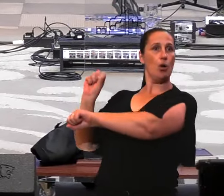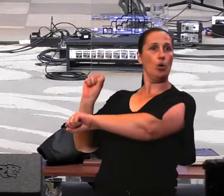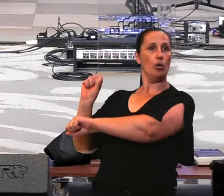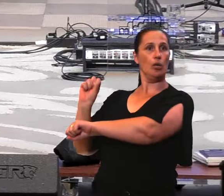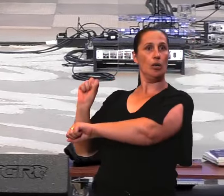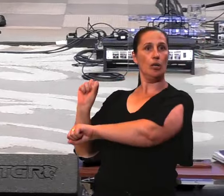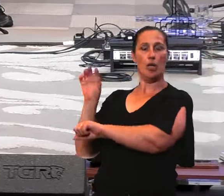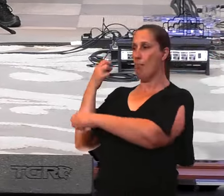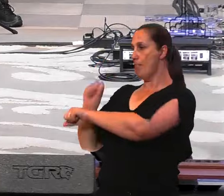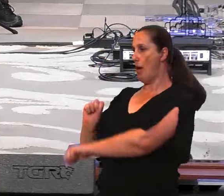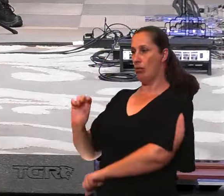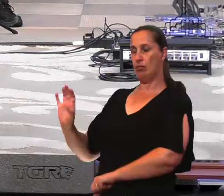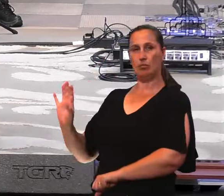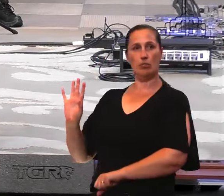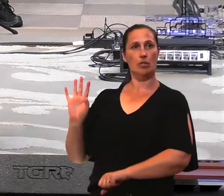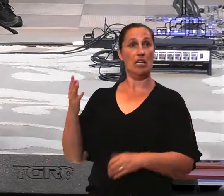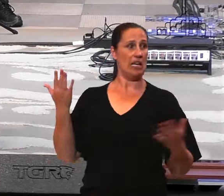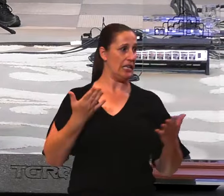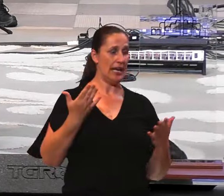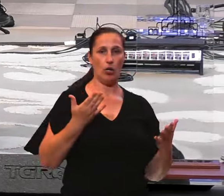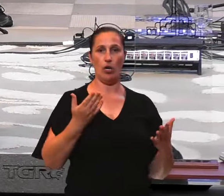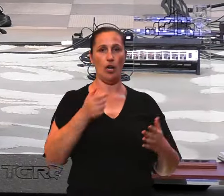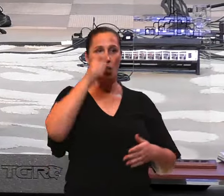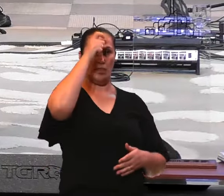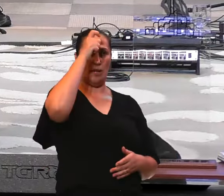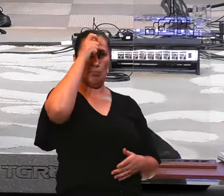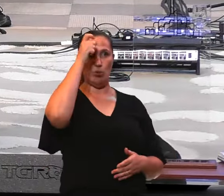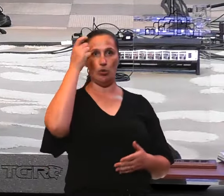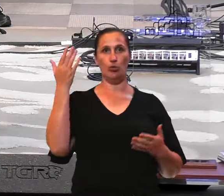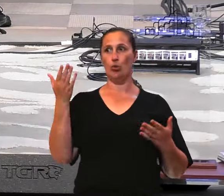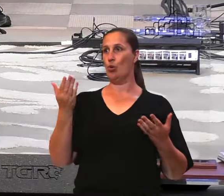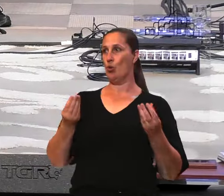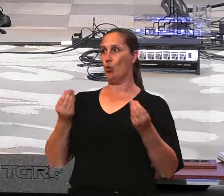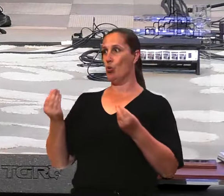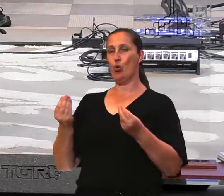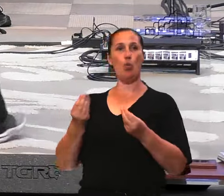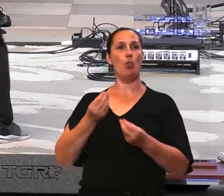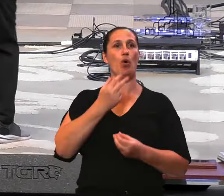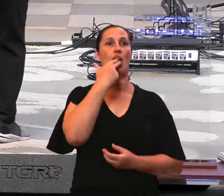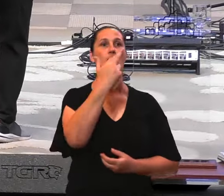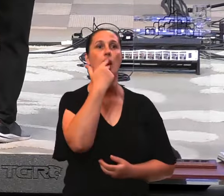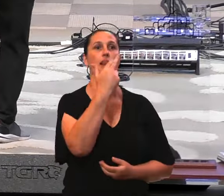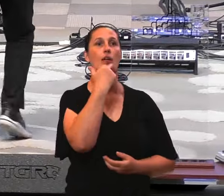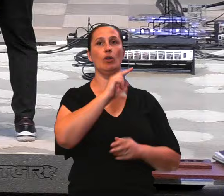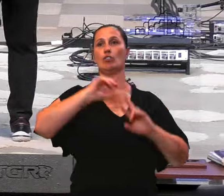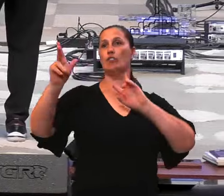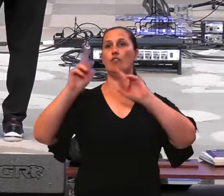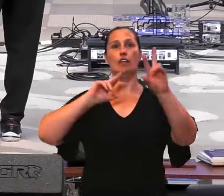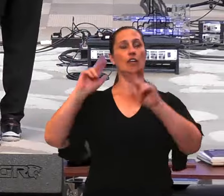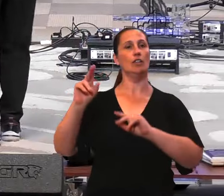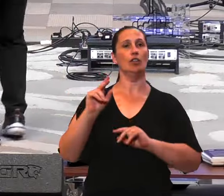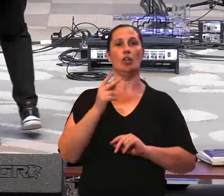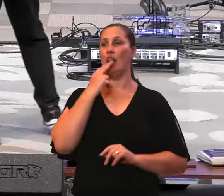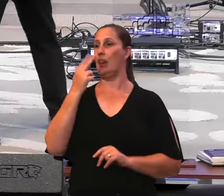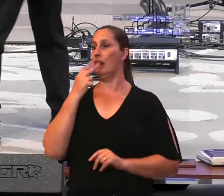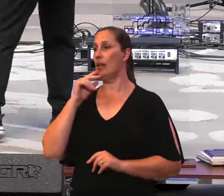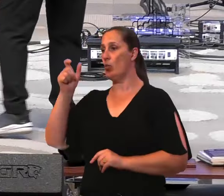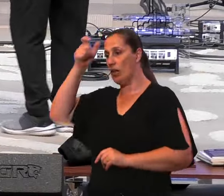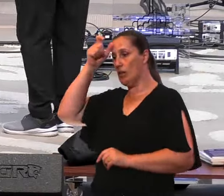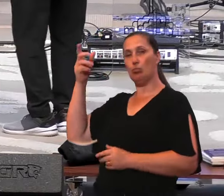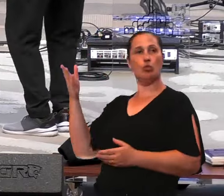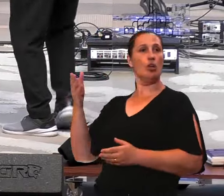falei e aí tinha que CH e agora esse demônio é palestino árabe Israelita que língua esse demônio fala sei lá